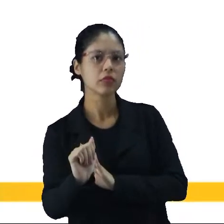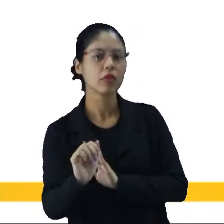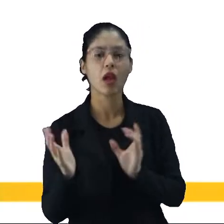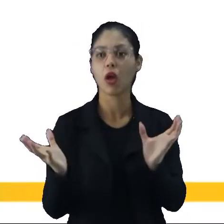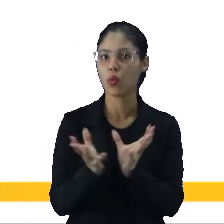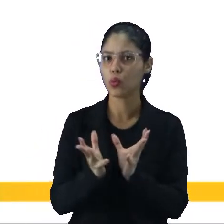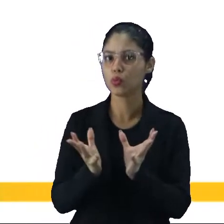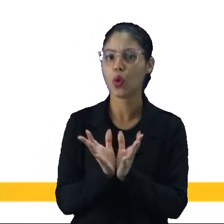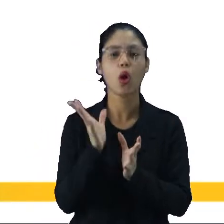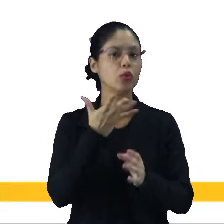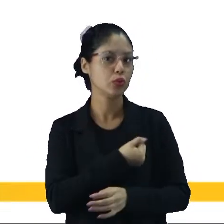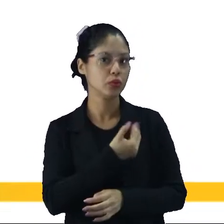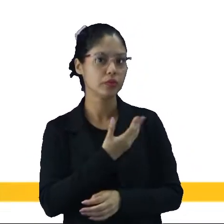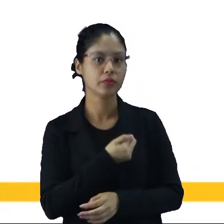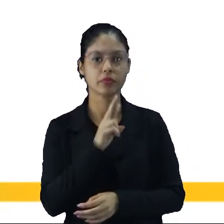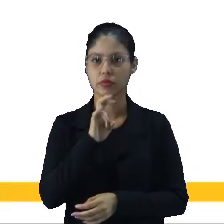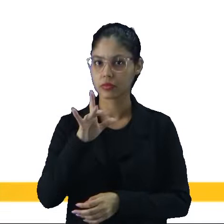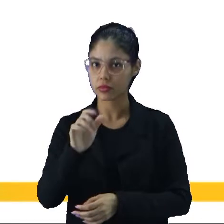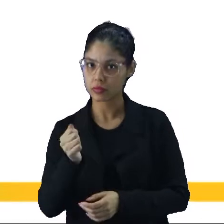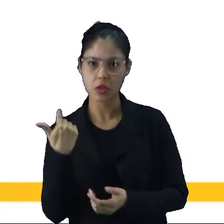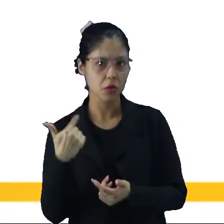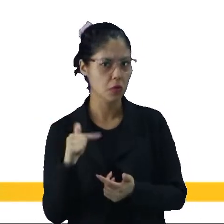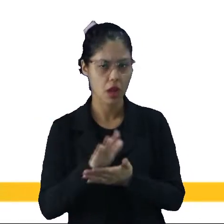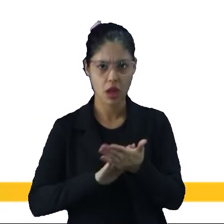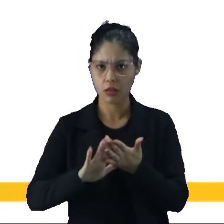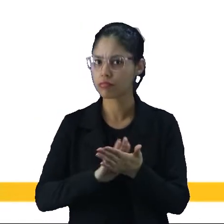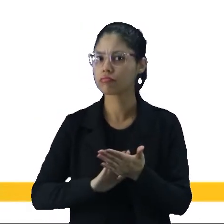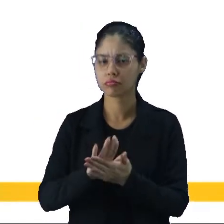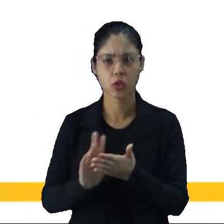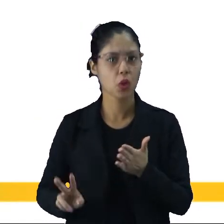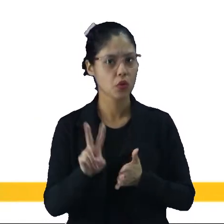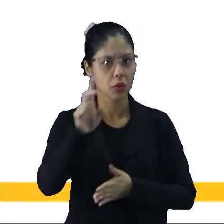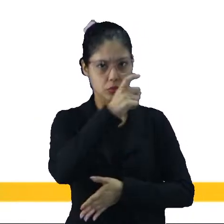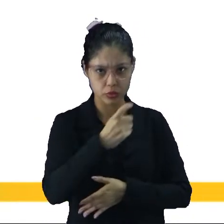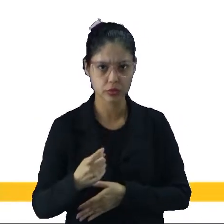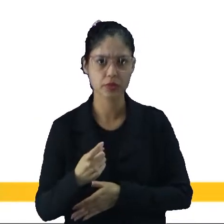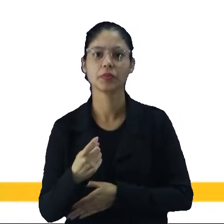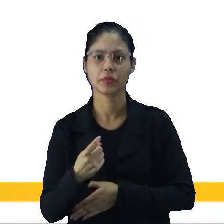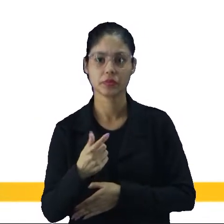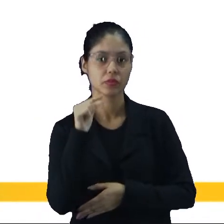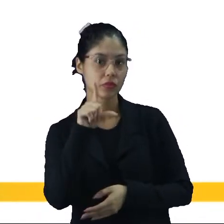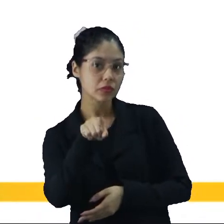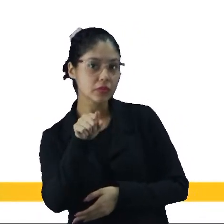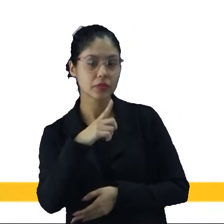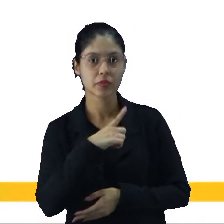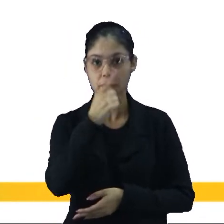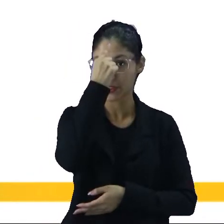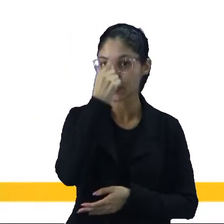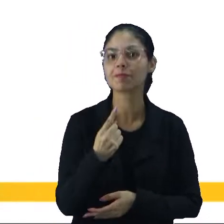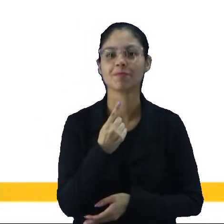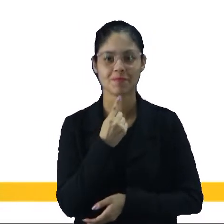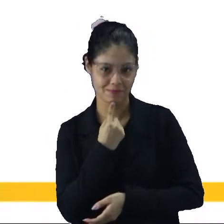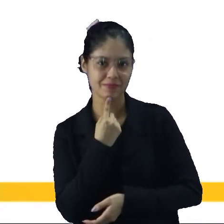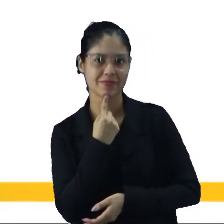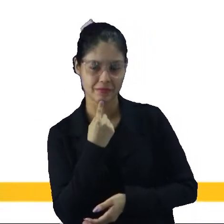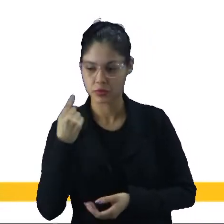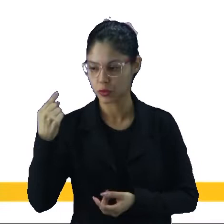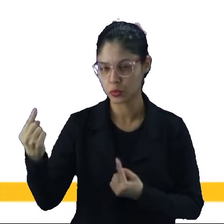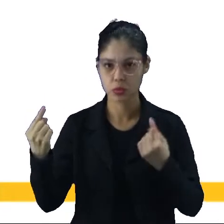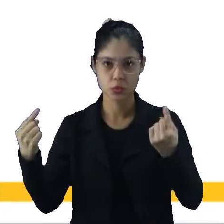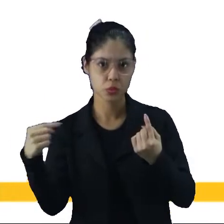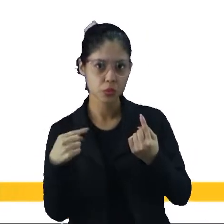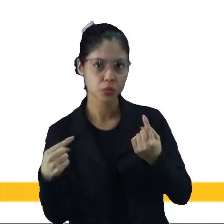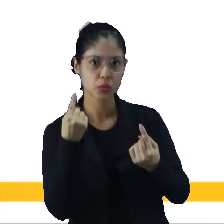o conjunto dos números reais, pois não existe nenhuma restrição para o valor de x. O que tem aqui é a imagem, que vai variar de menos 1 a